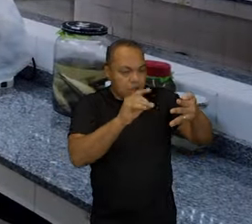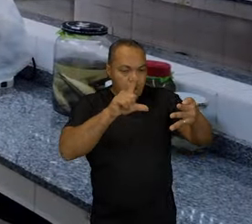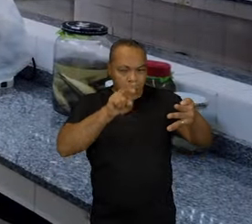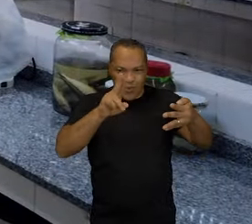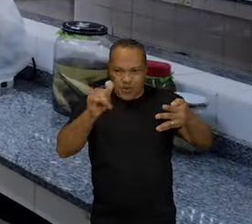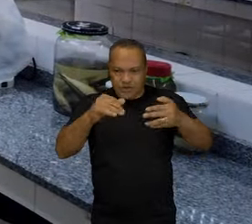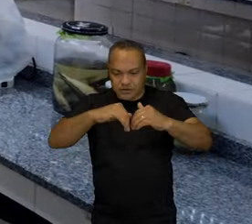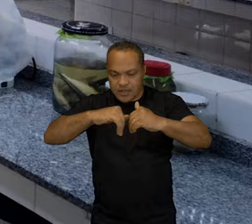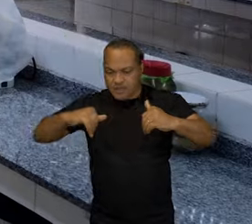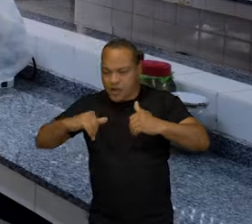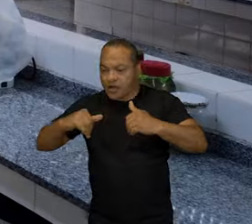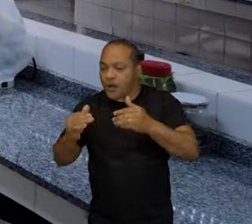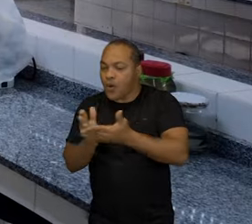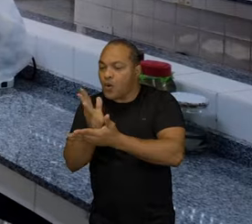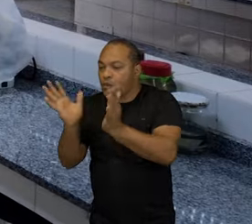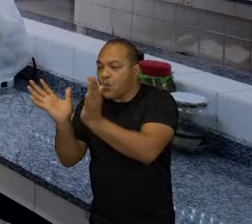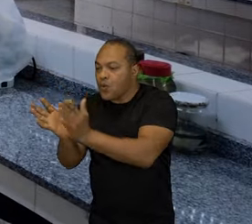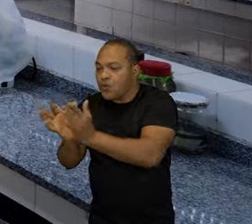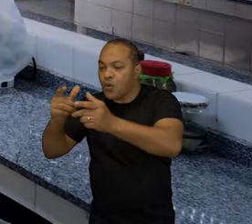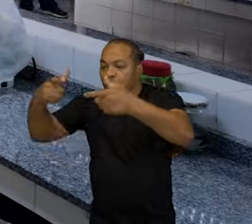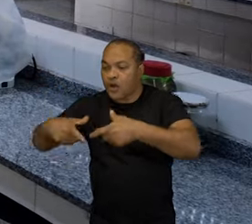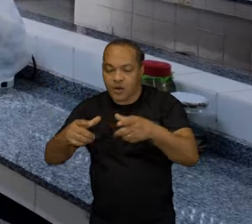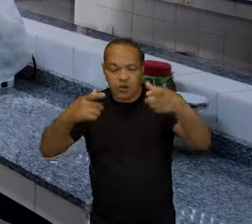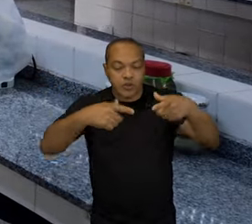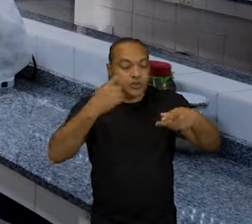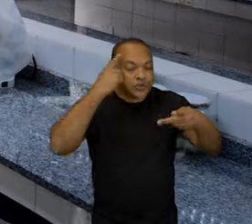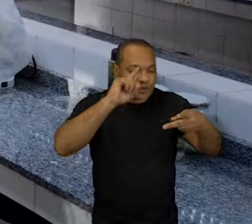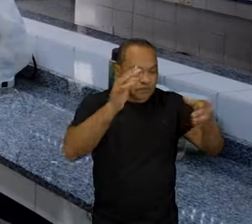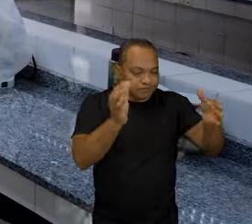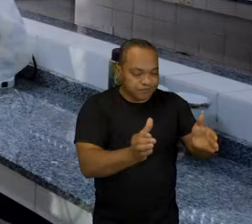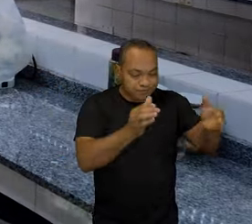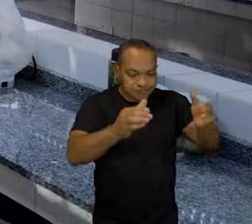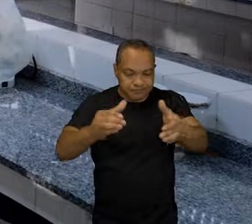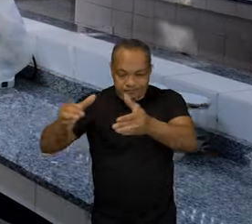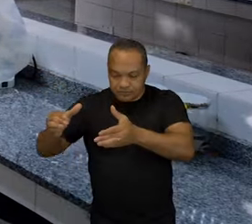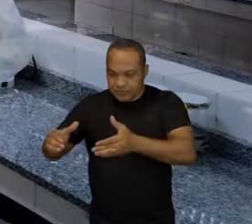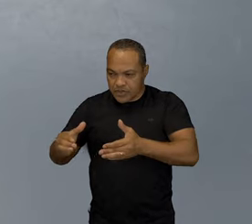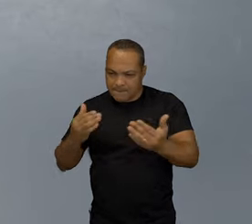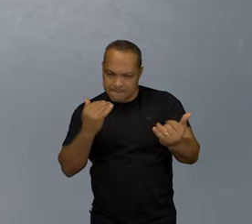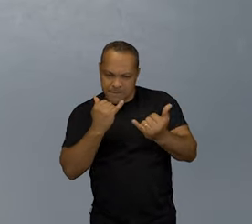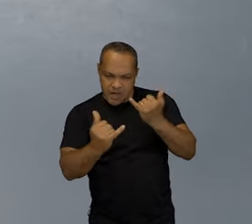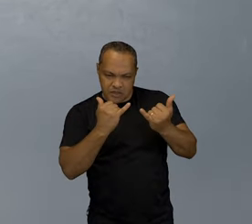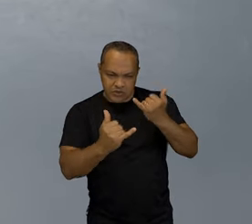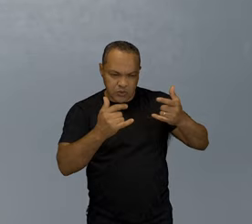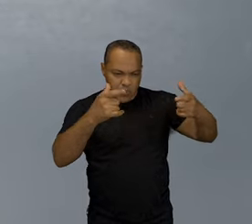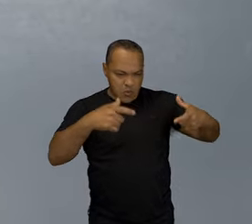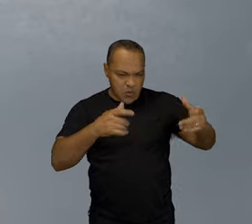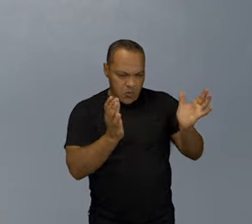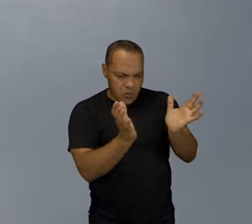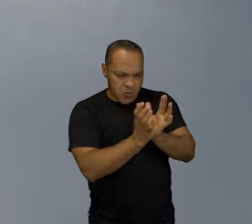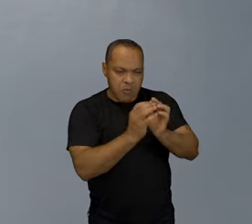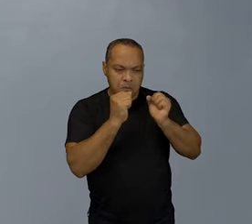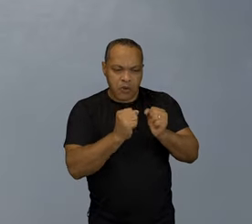os separa conforme a espécie, local de captura e data. A semelhança entre algumas espécies